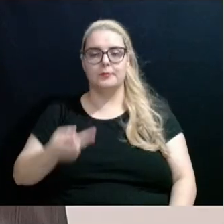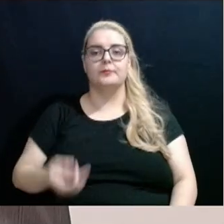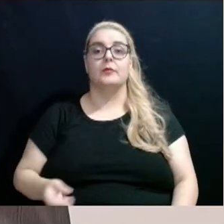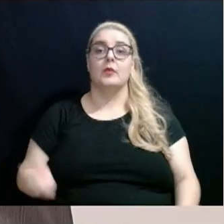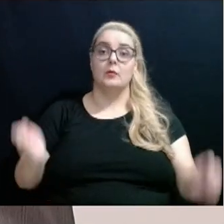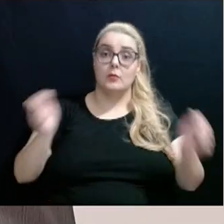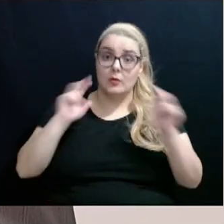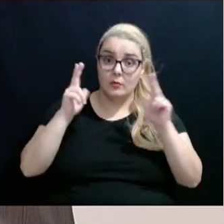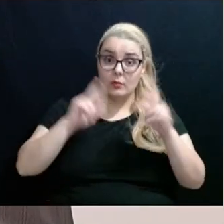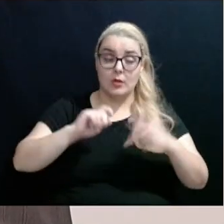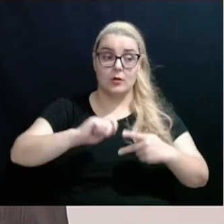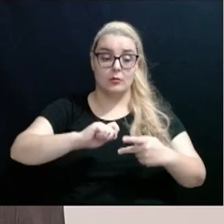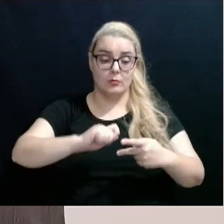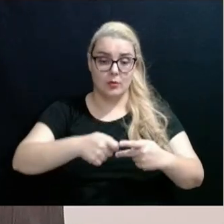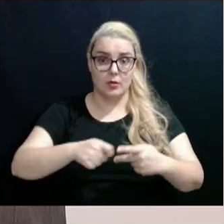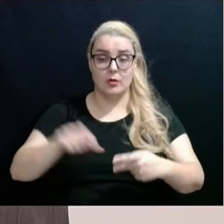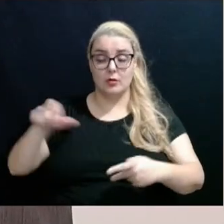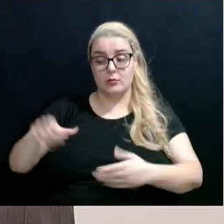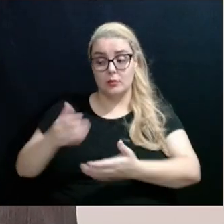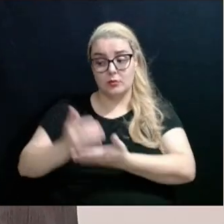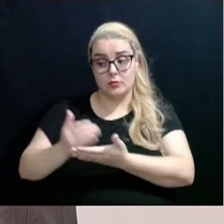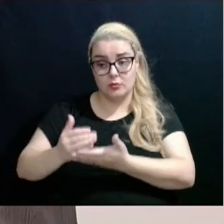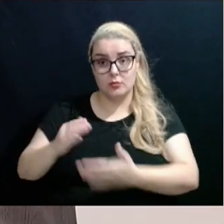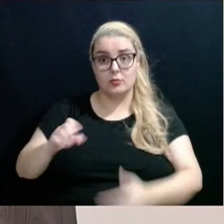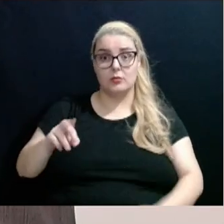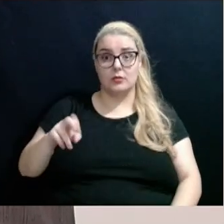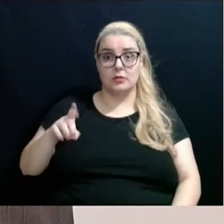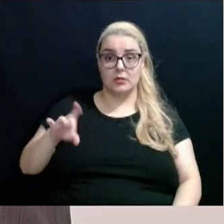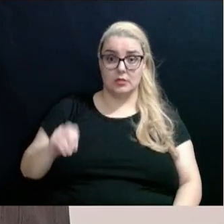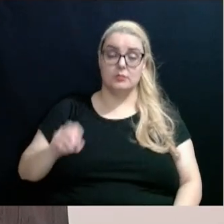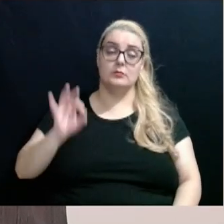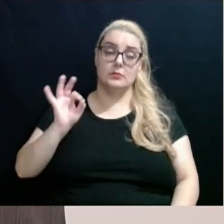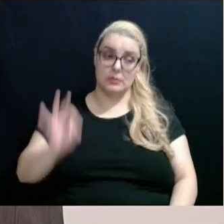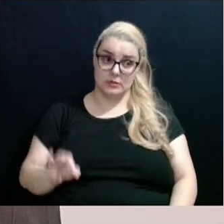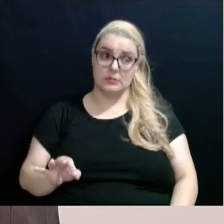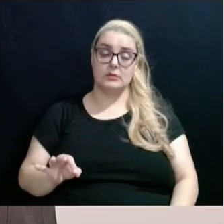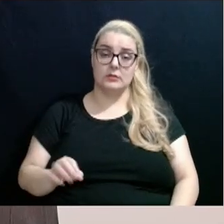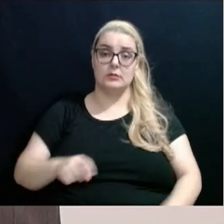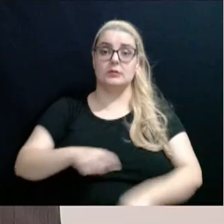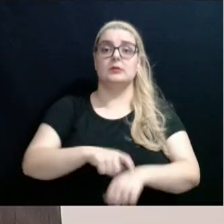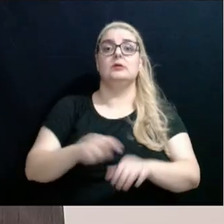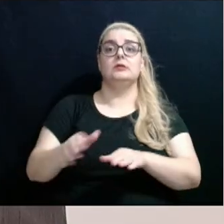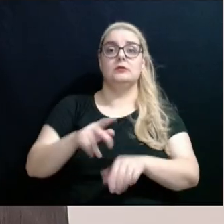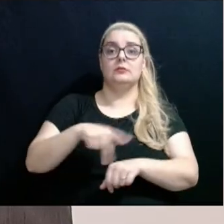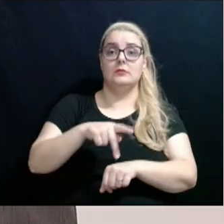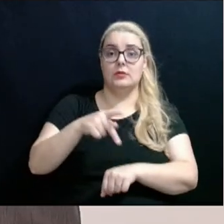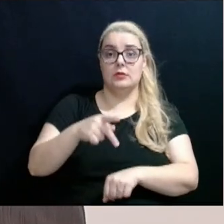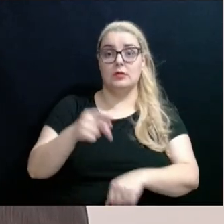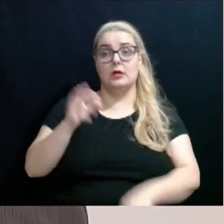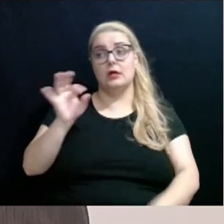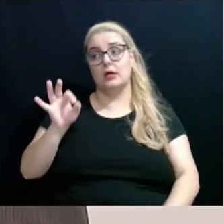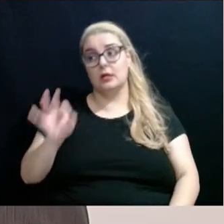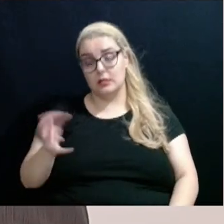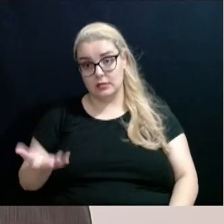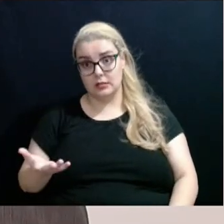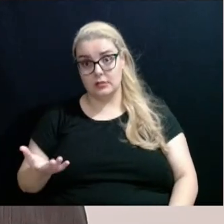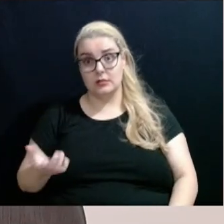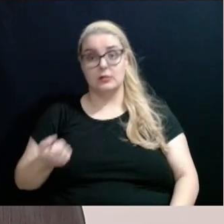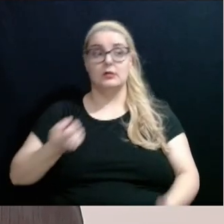Pix, quando passar o cartão de crédito, mas realmente, nesse período de Páscoa, a tendência é que as compras sejam